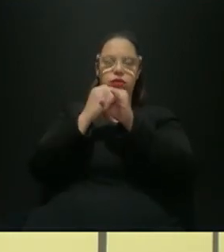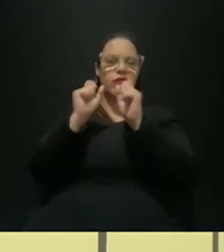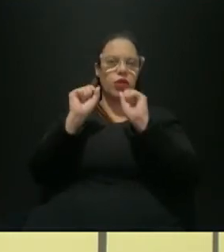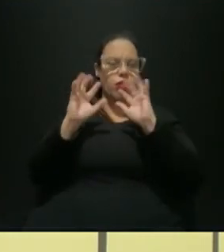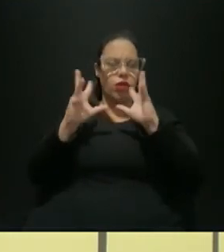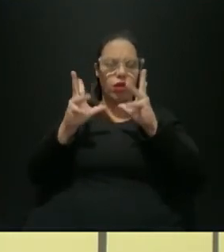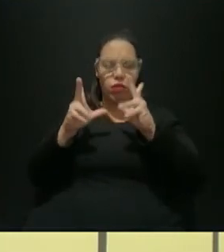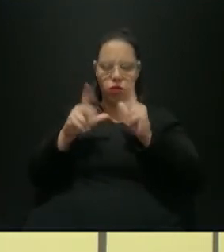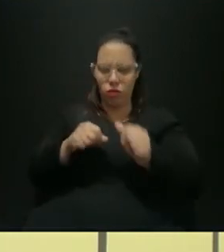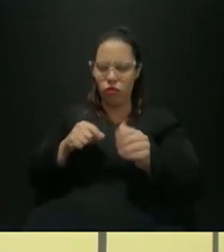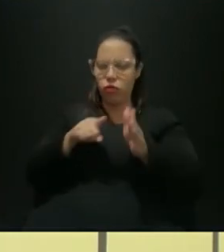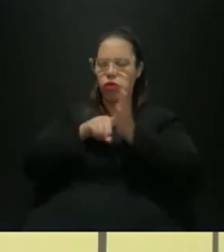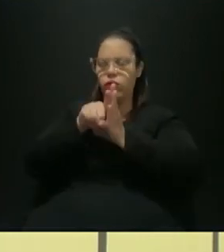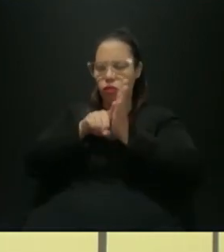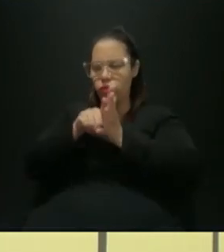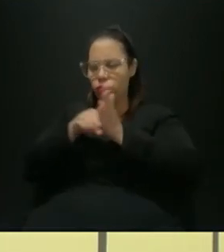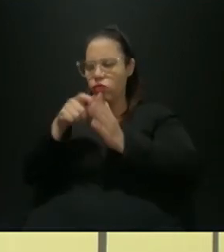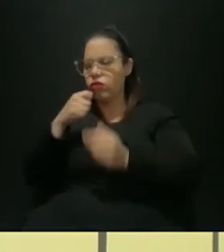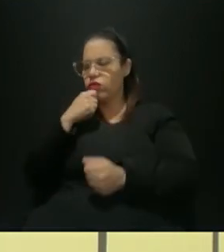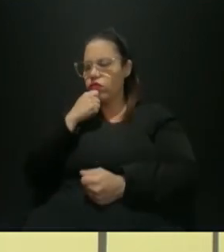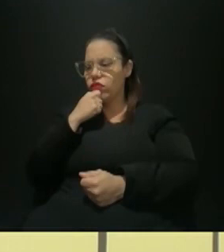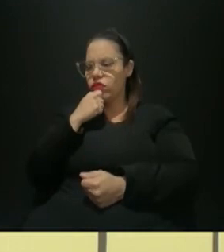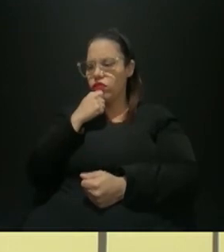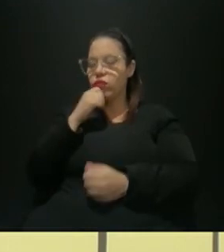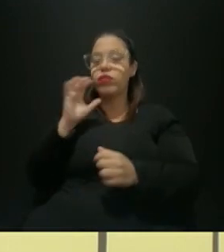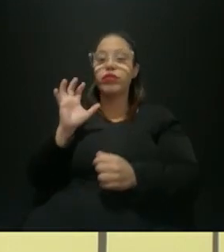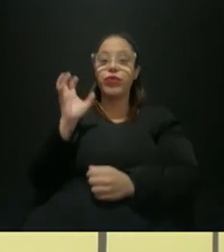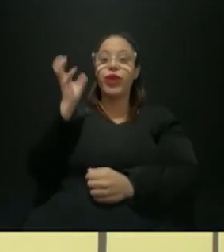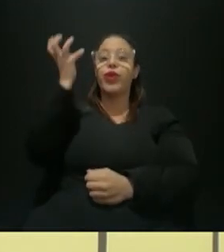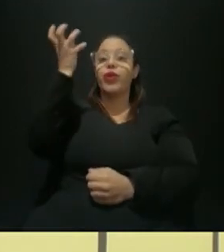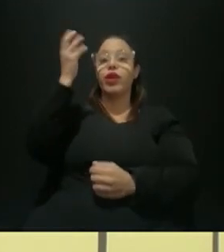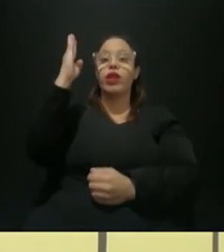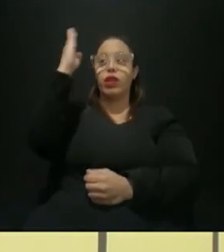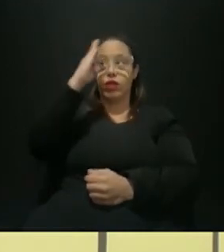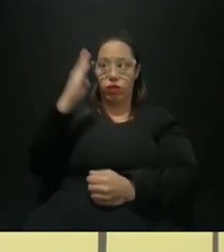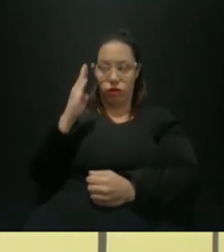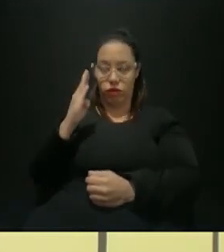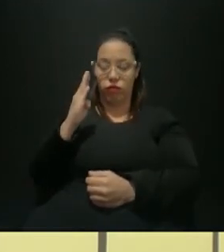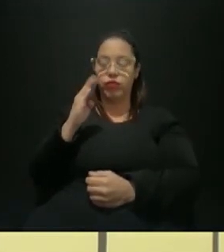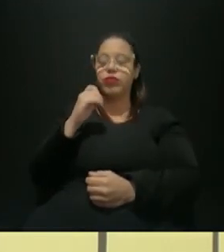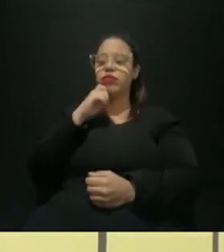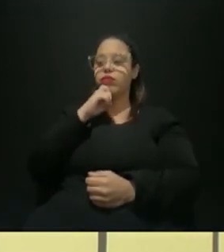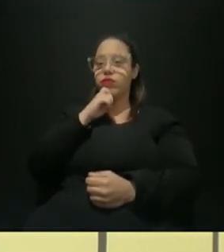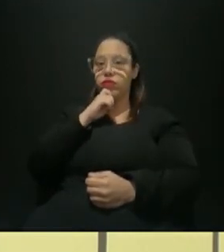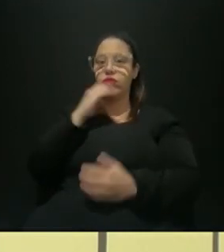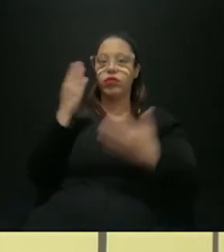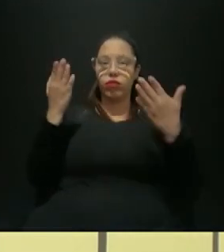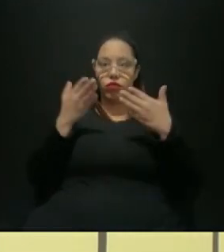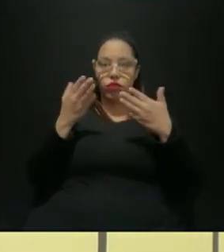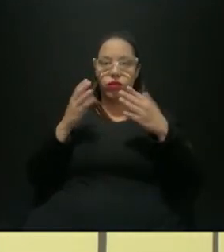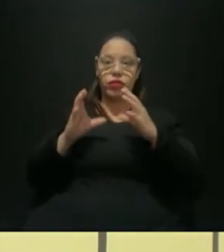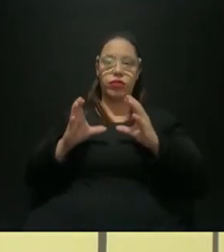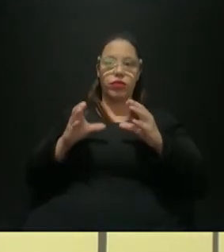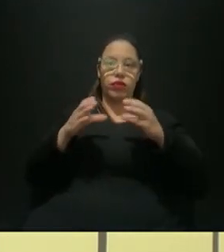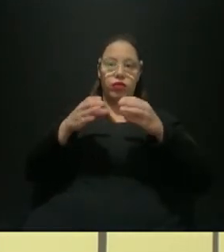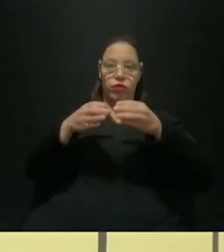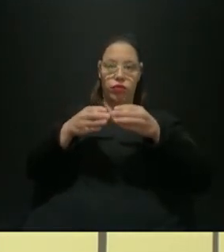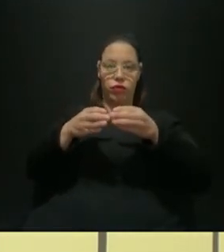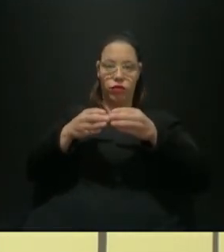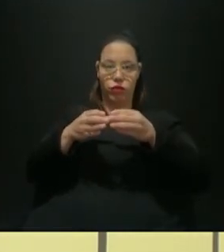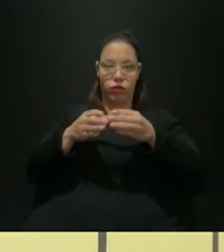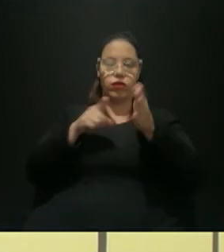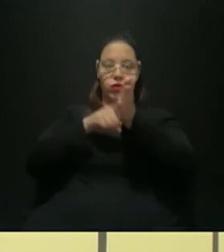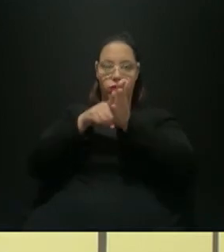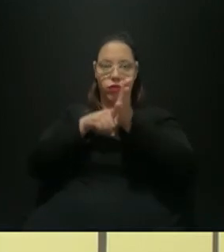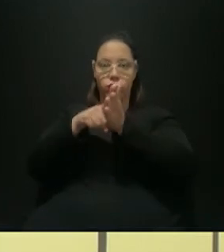disso. Está acontecendo no Brasil, né? Então, o Brasil ele está hoje sediando uma pesquisa de